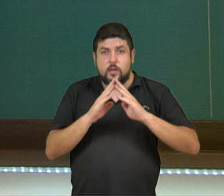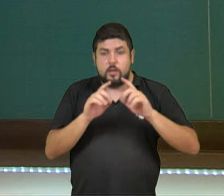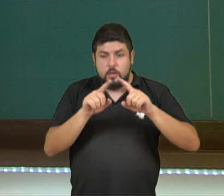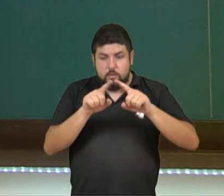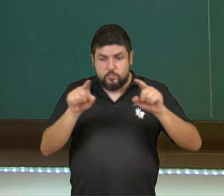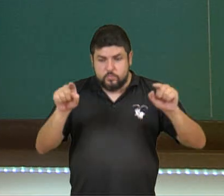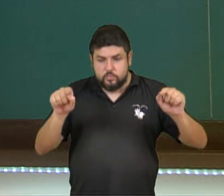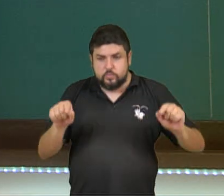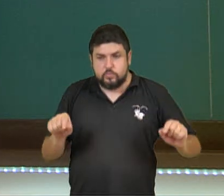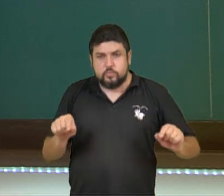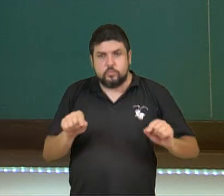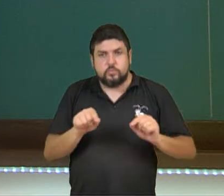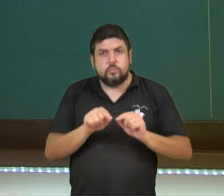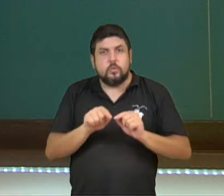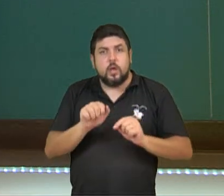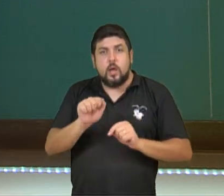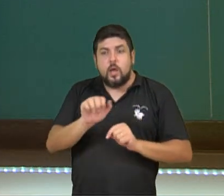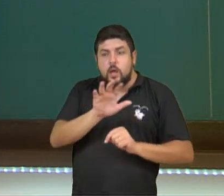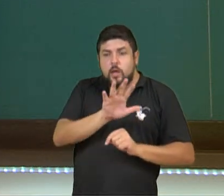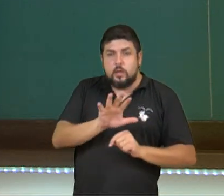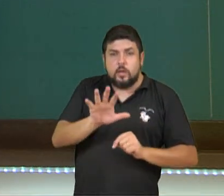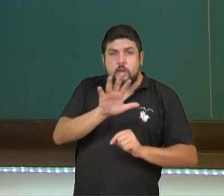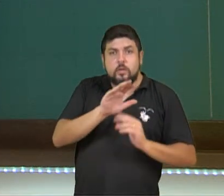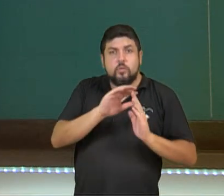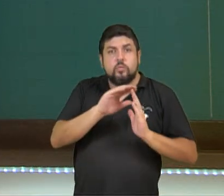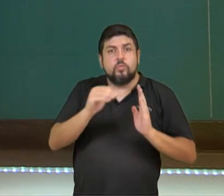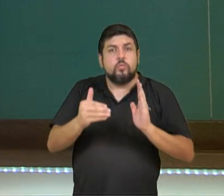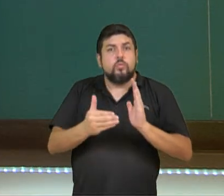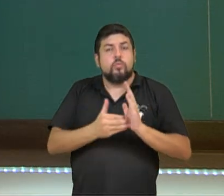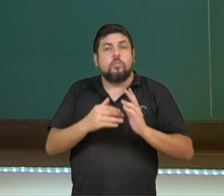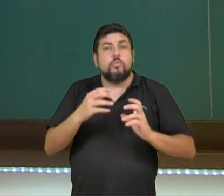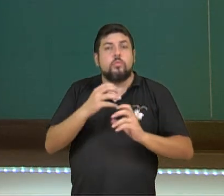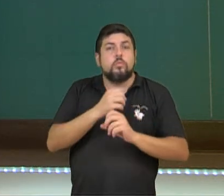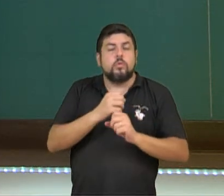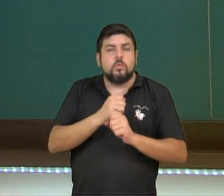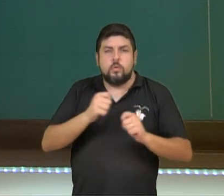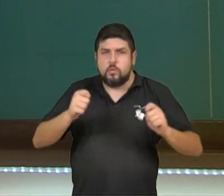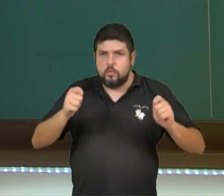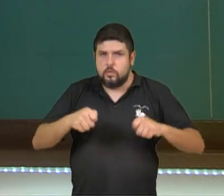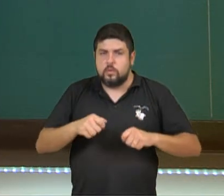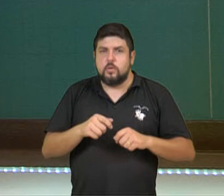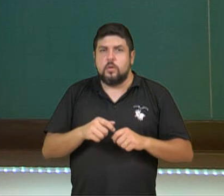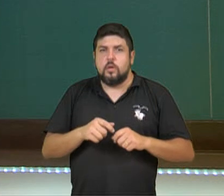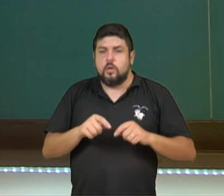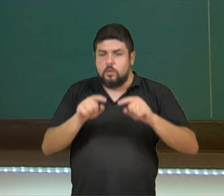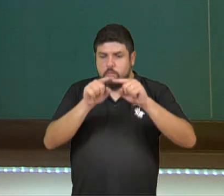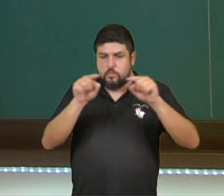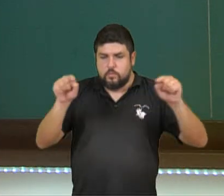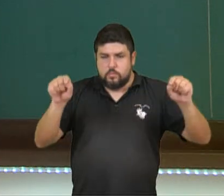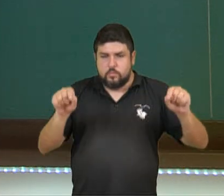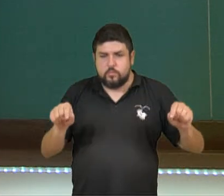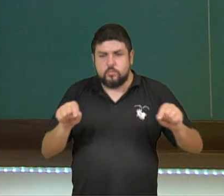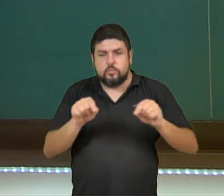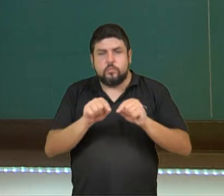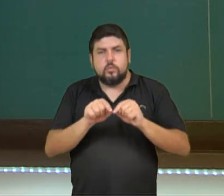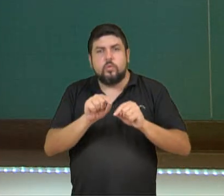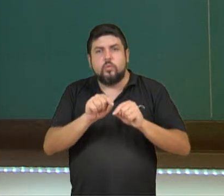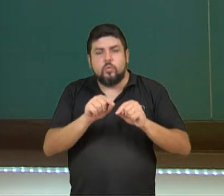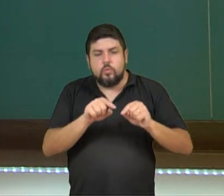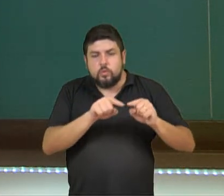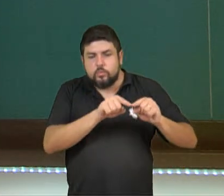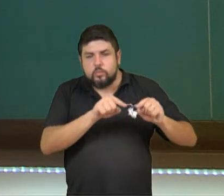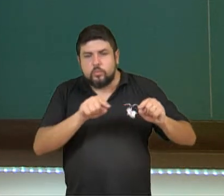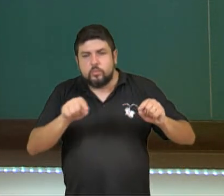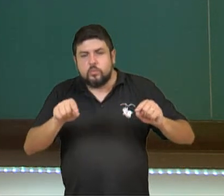a casa inteira, ó. Lembrando que a área do retângulo é base vezes altura. Então, a medida de todo o